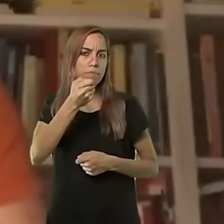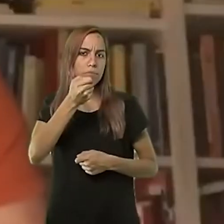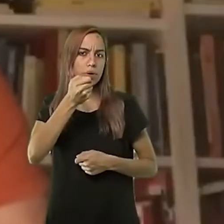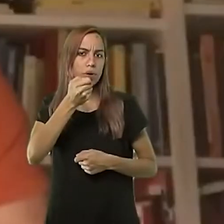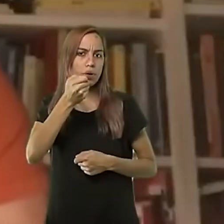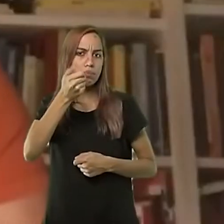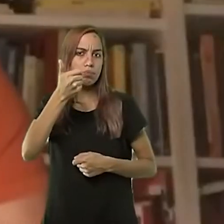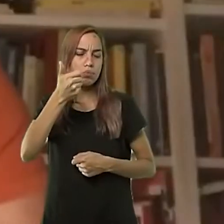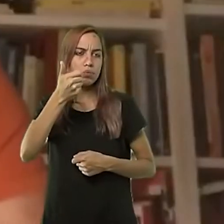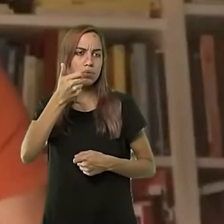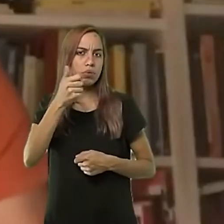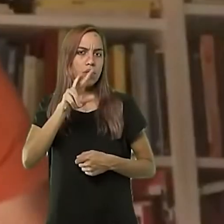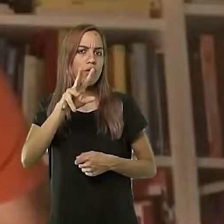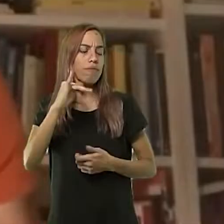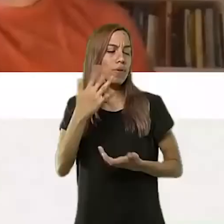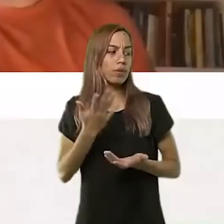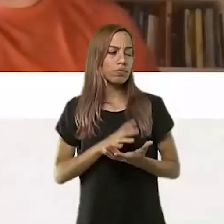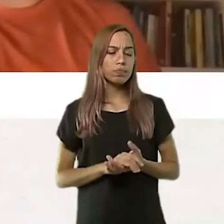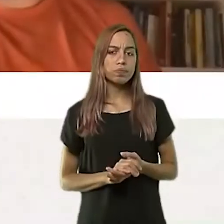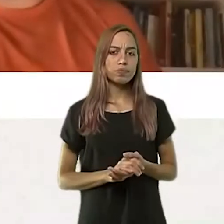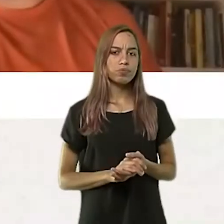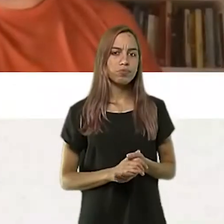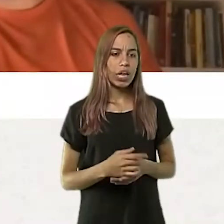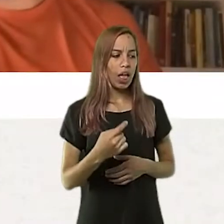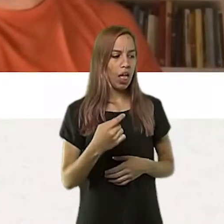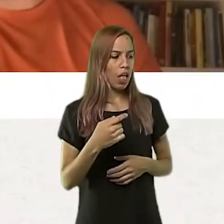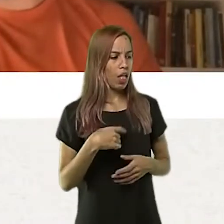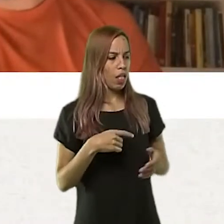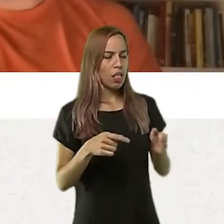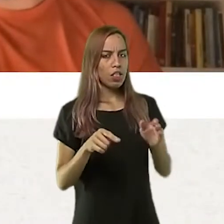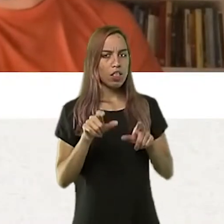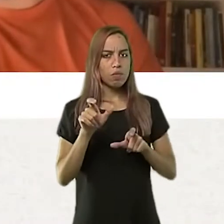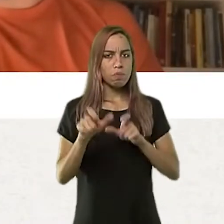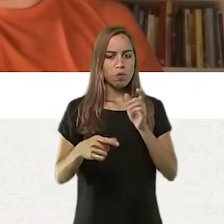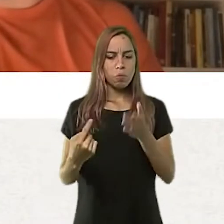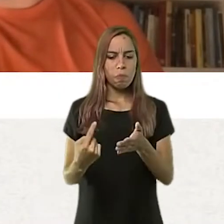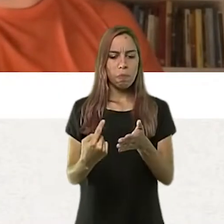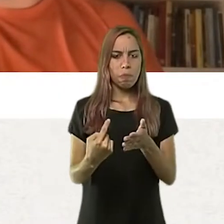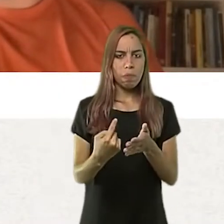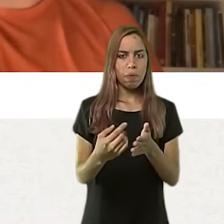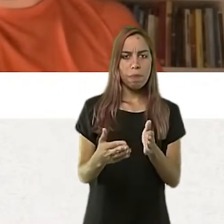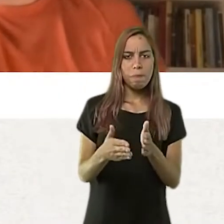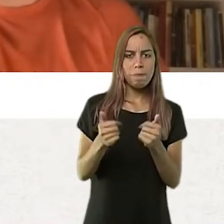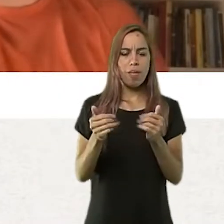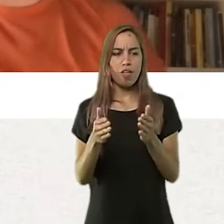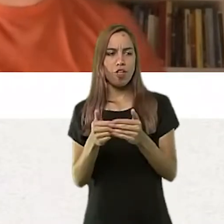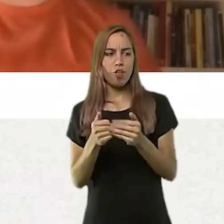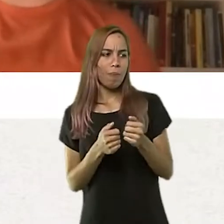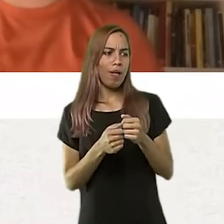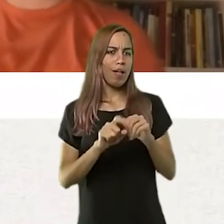preciosa. Ela diz que não aguenta mais pessoas ficar pedindo ela emprestada e que ela não empresta para ninguém.